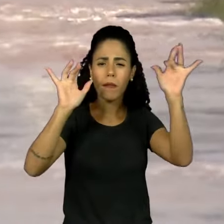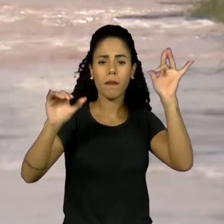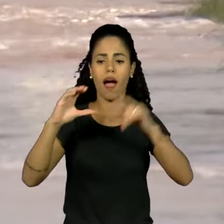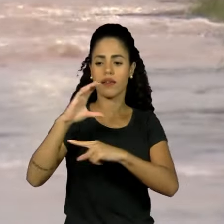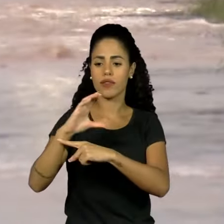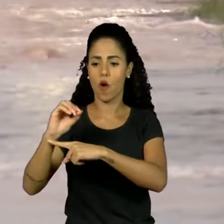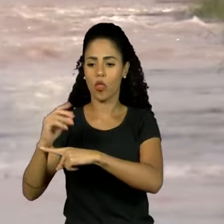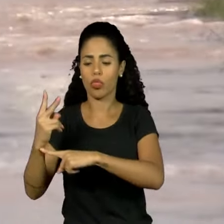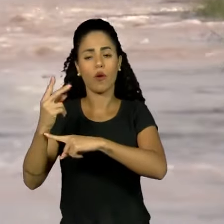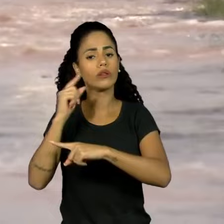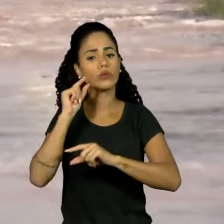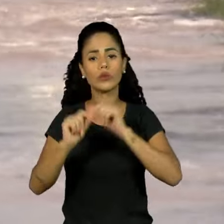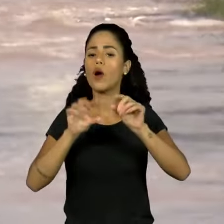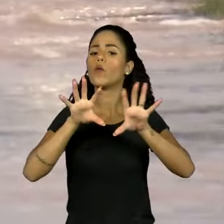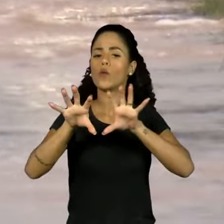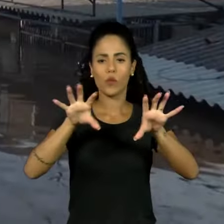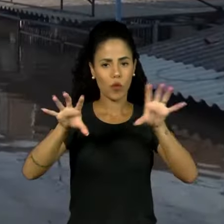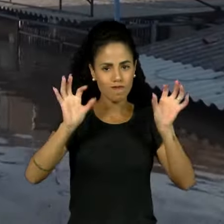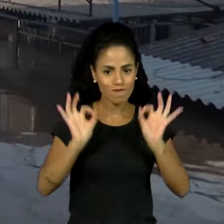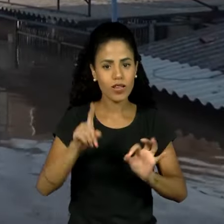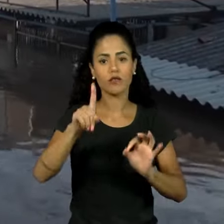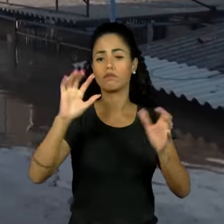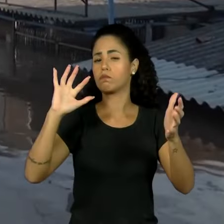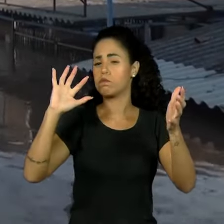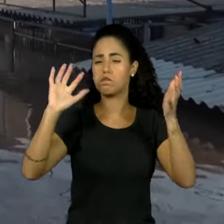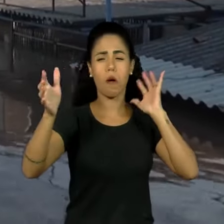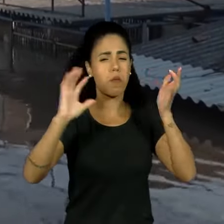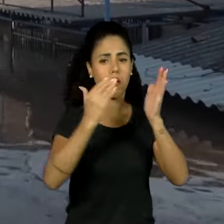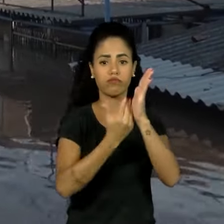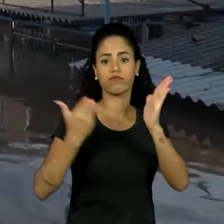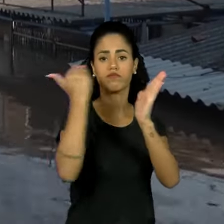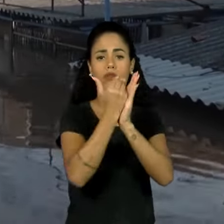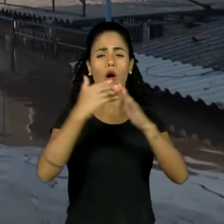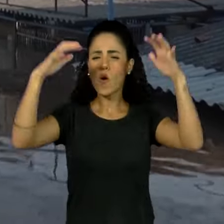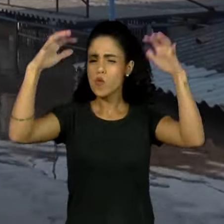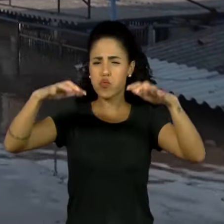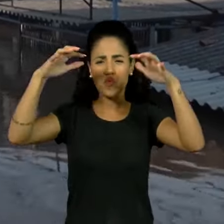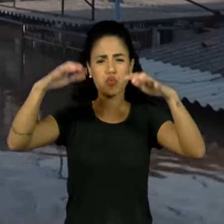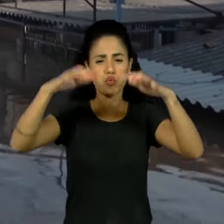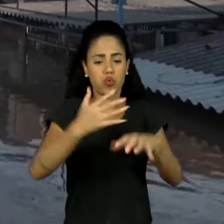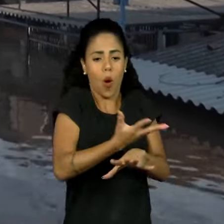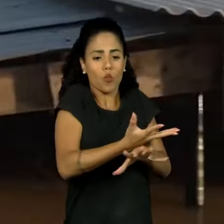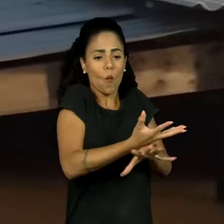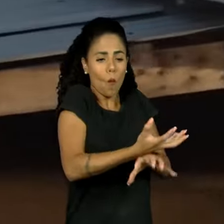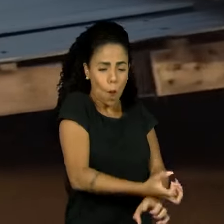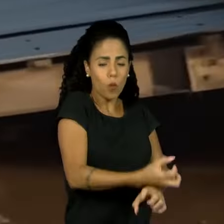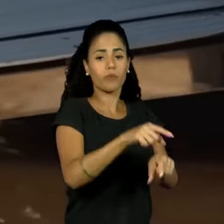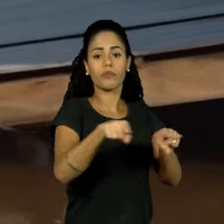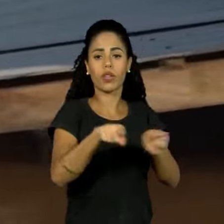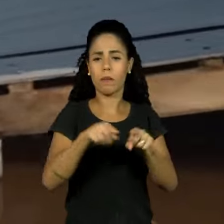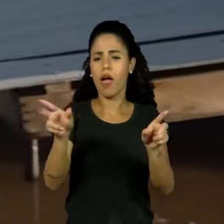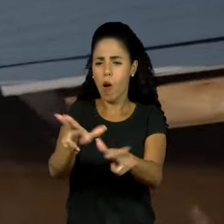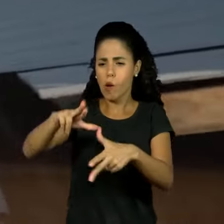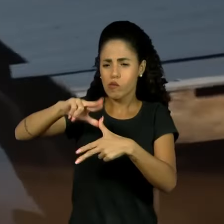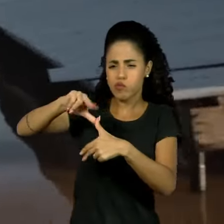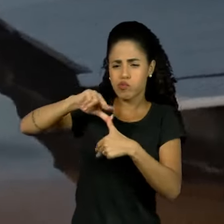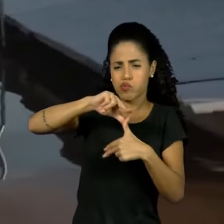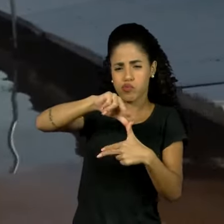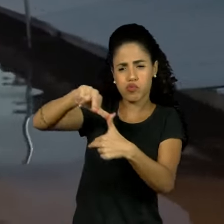CO2, provoca esses eventos extremos. Inundações, secas, furacões e ciclones acontecem com